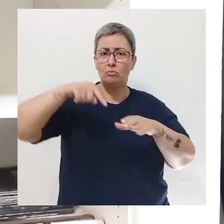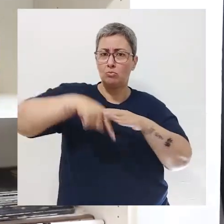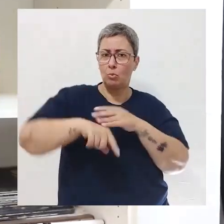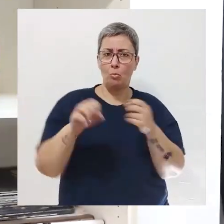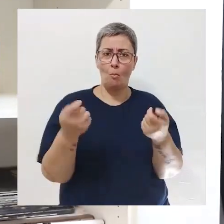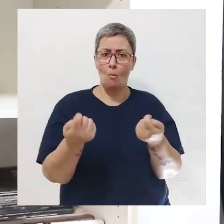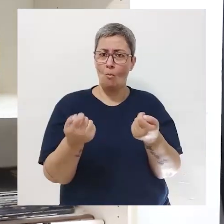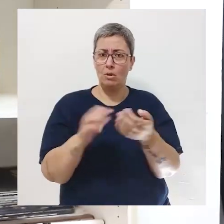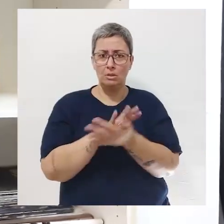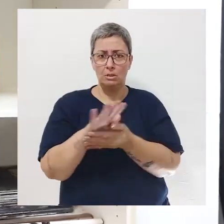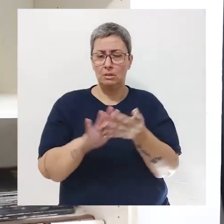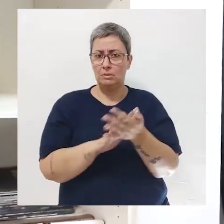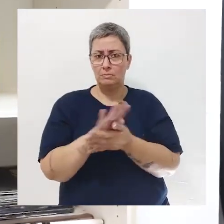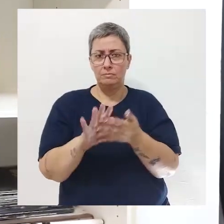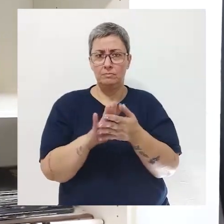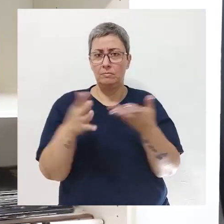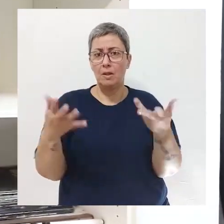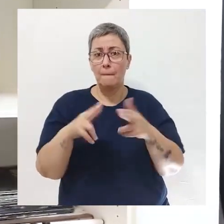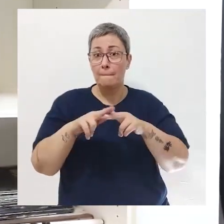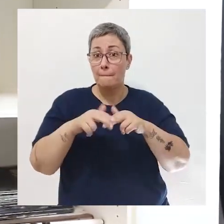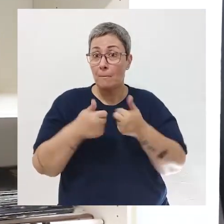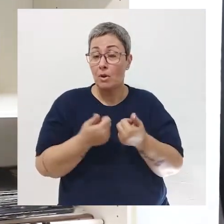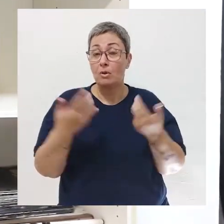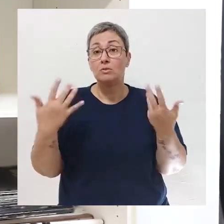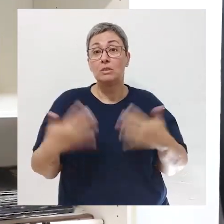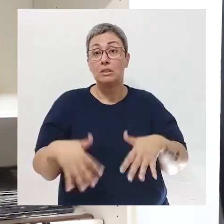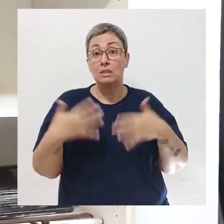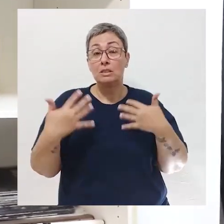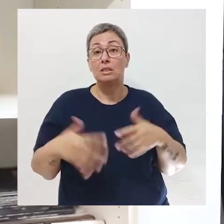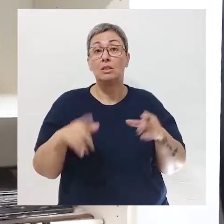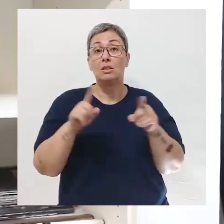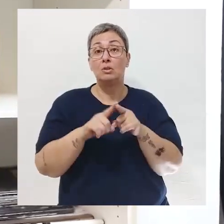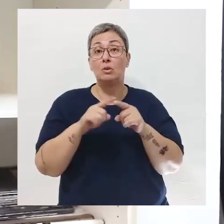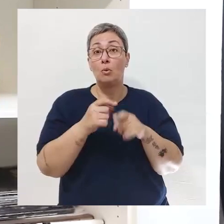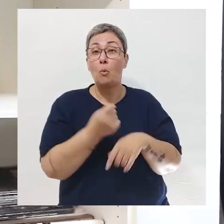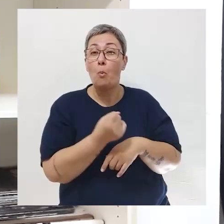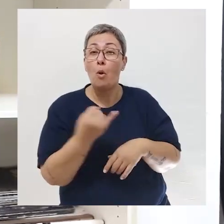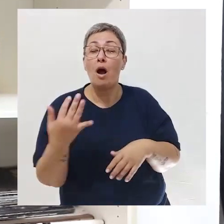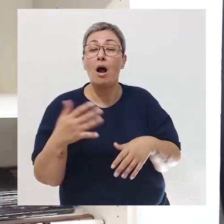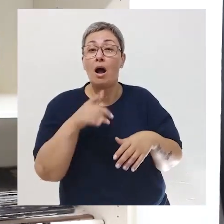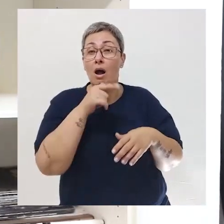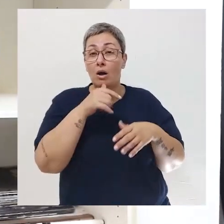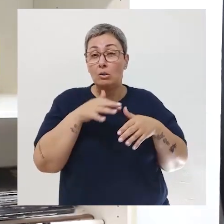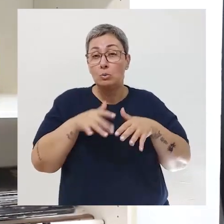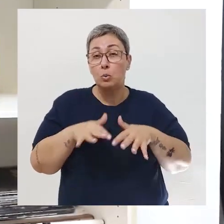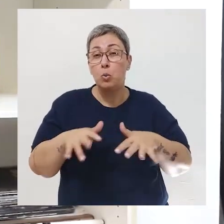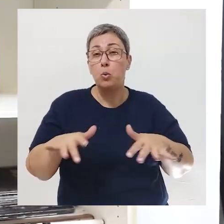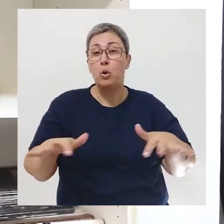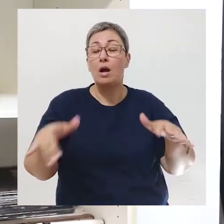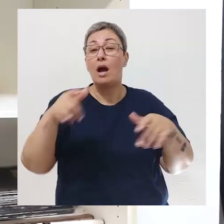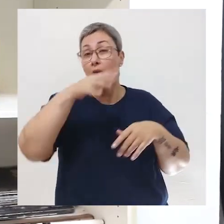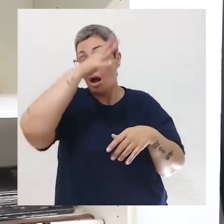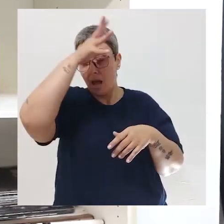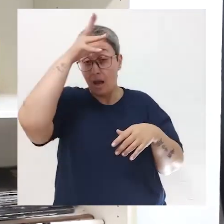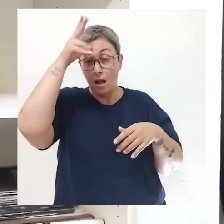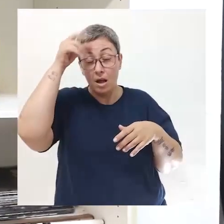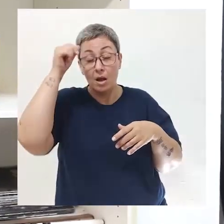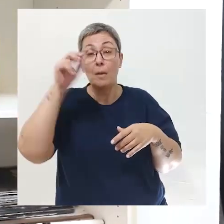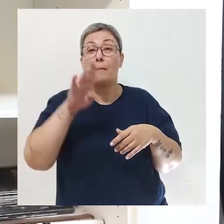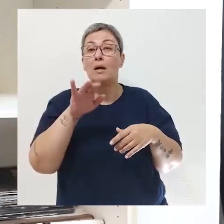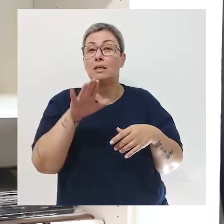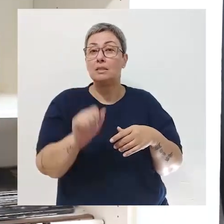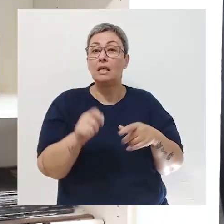profunda. Devido a essa grande quantidade de água, a bacia amazônica possui um